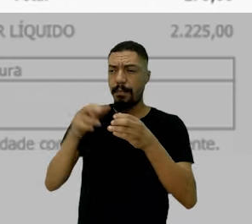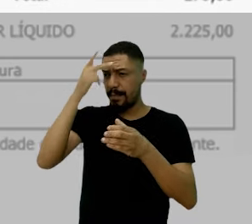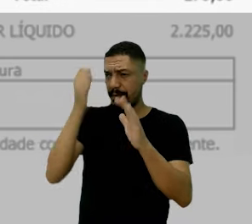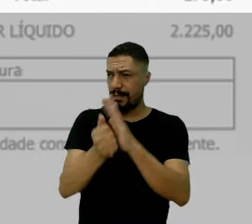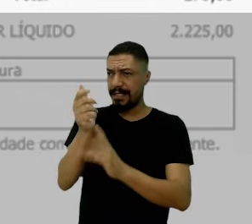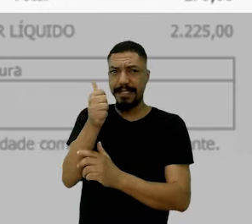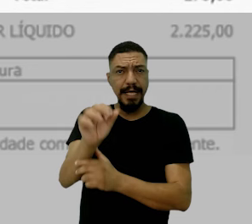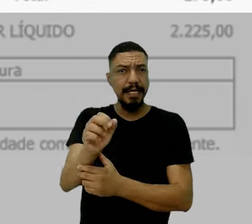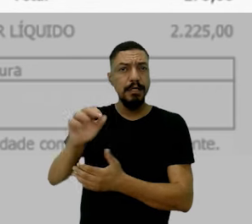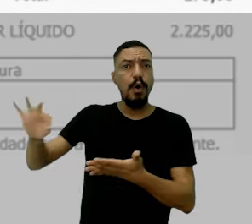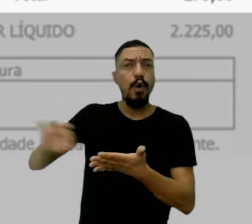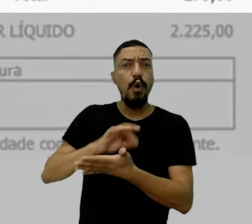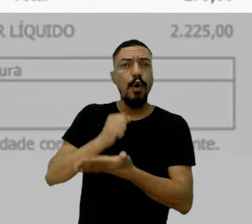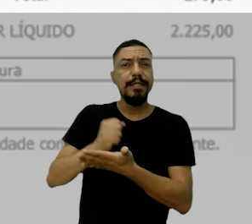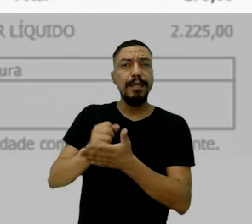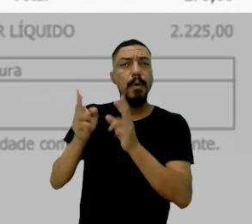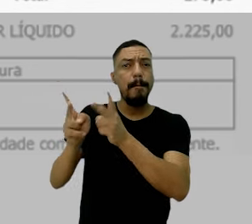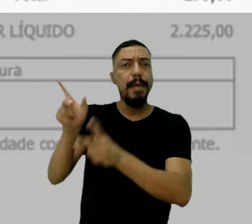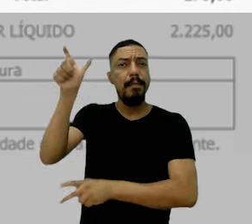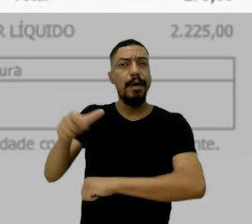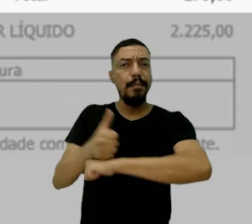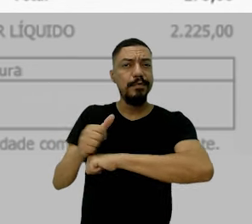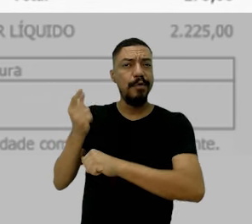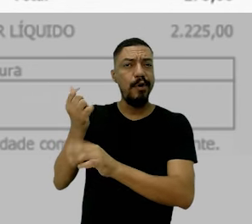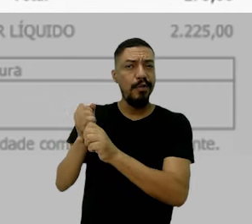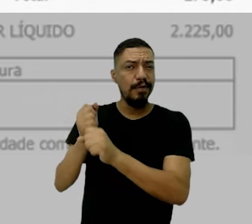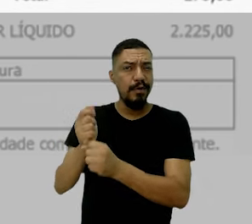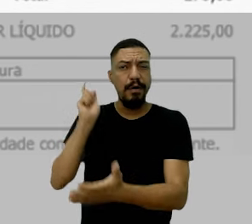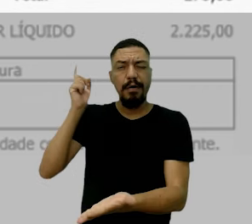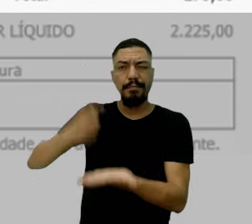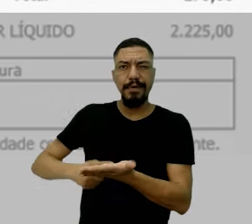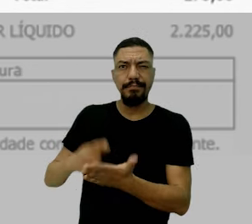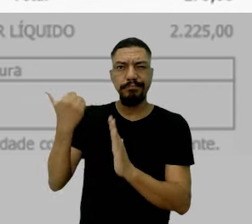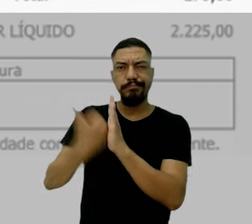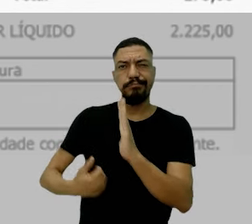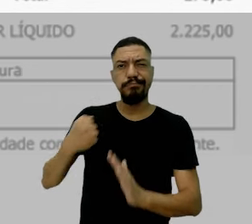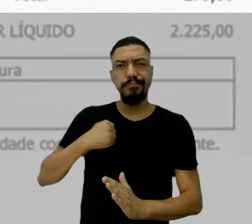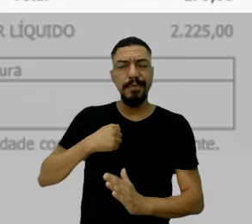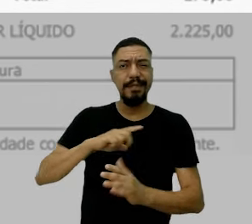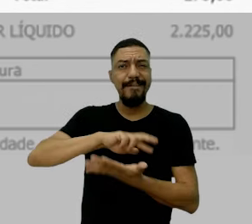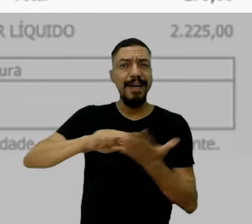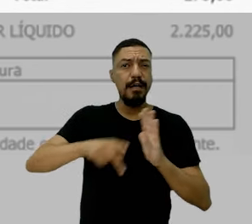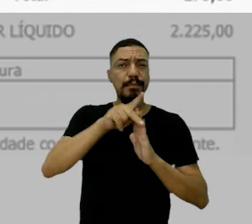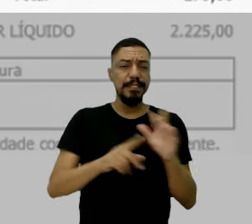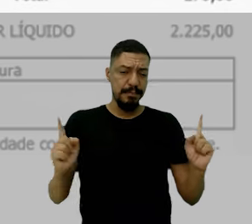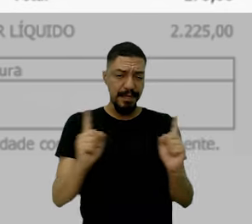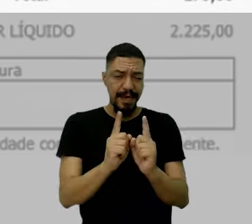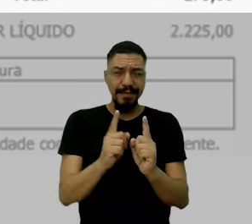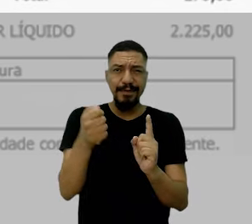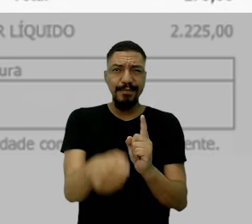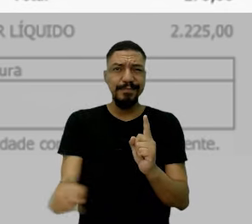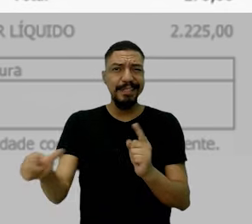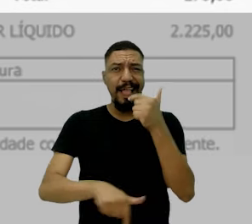de 10 pessoas, contratem a mesma pessoa, contador ou contador, e faz um pacotão. Porque são muitos